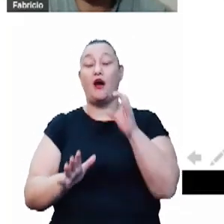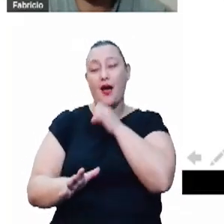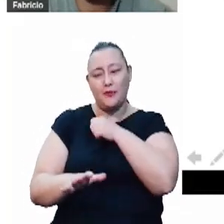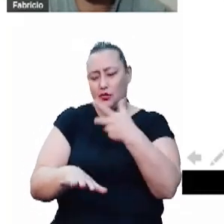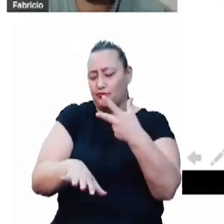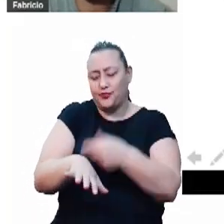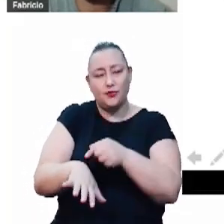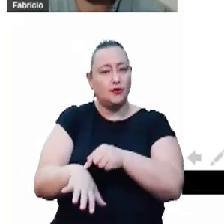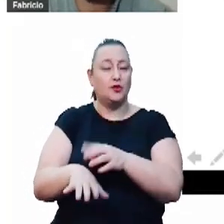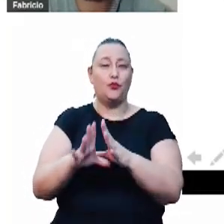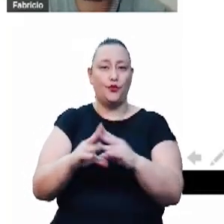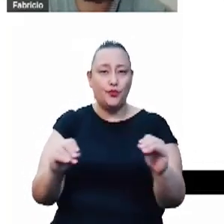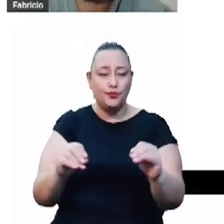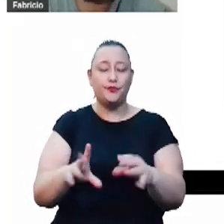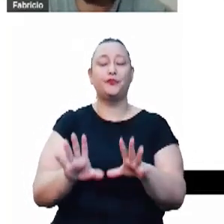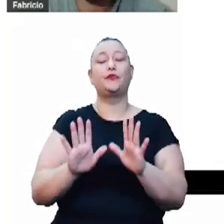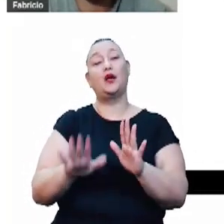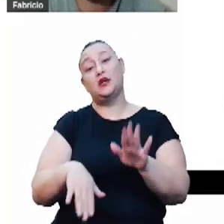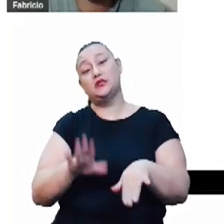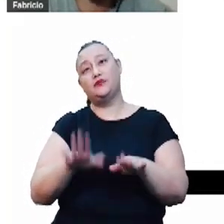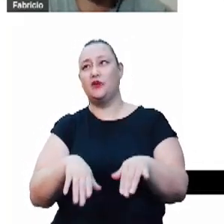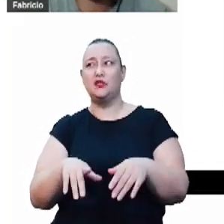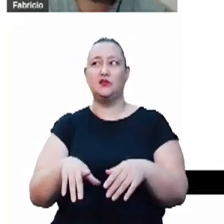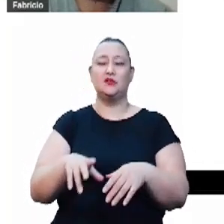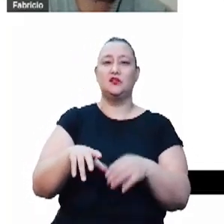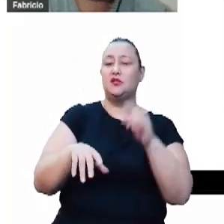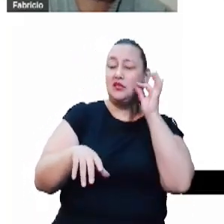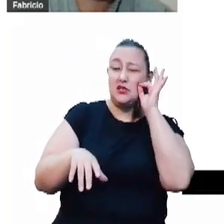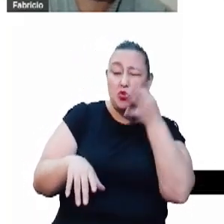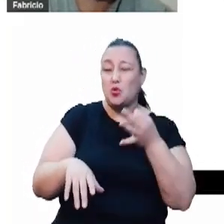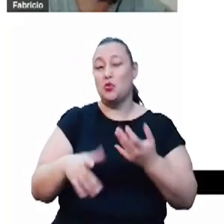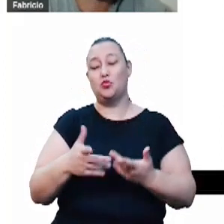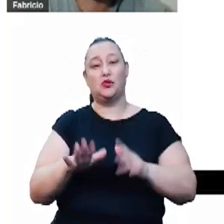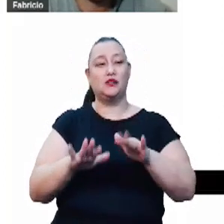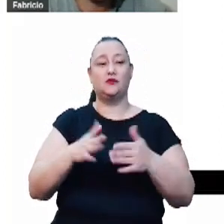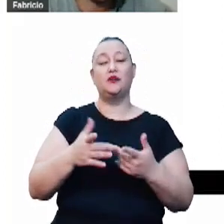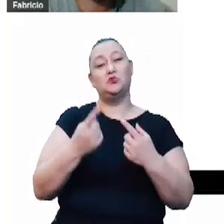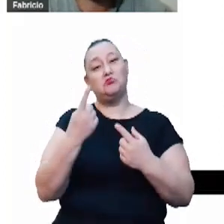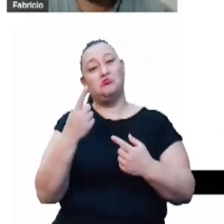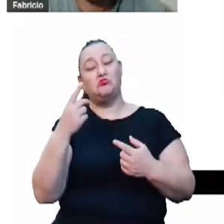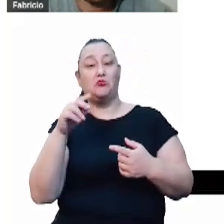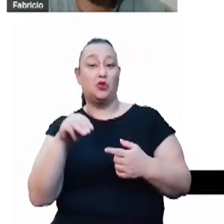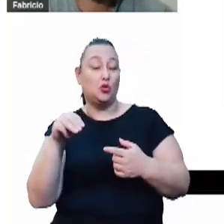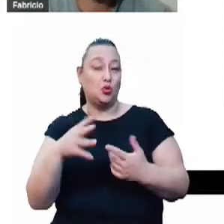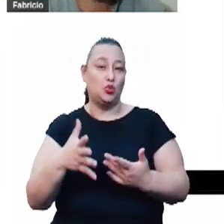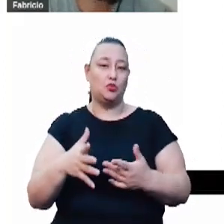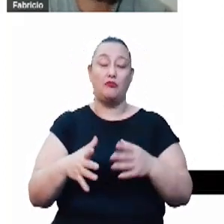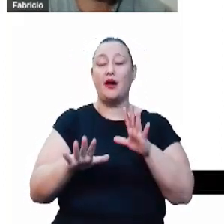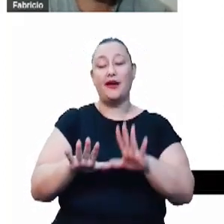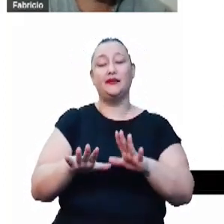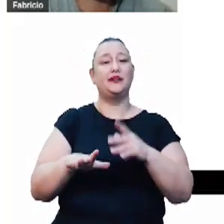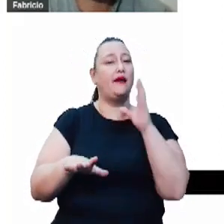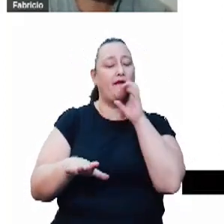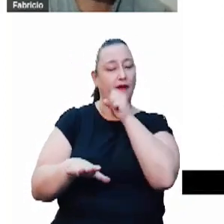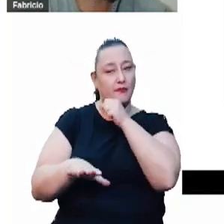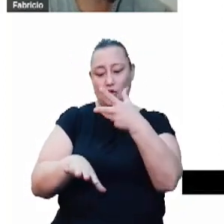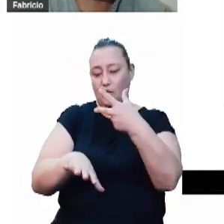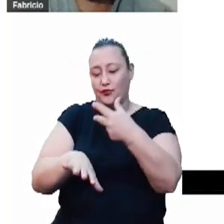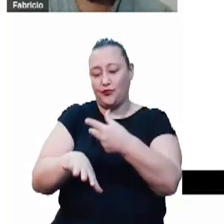bem transitória mesmo, às vezes dura segundos, pode durar até minutos, em raros casos